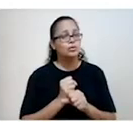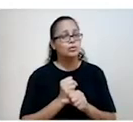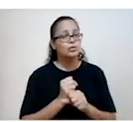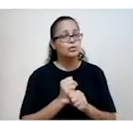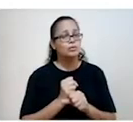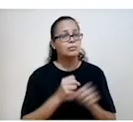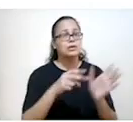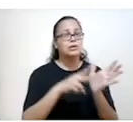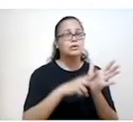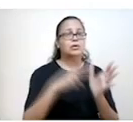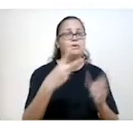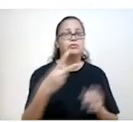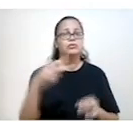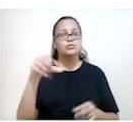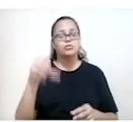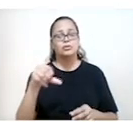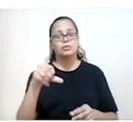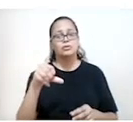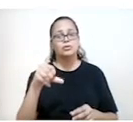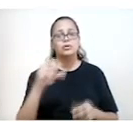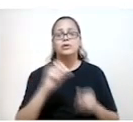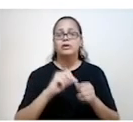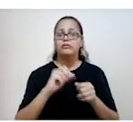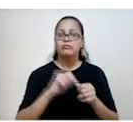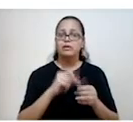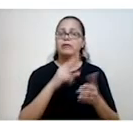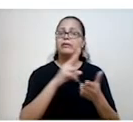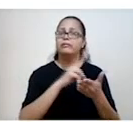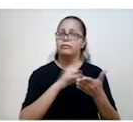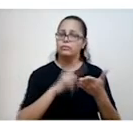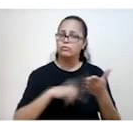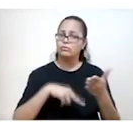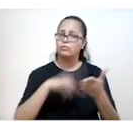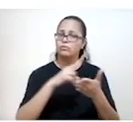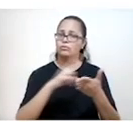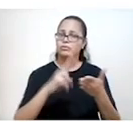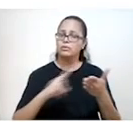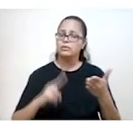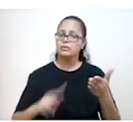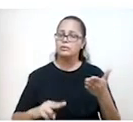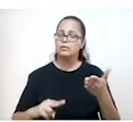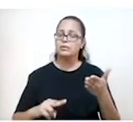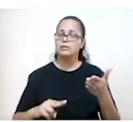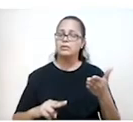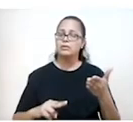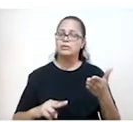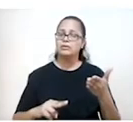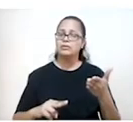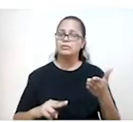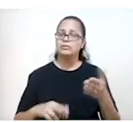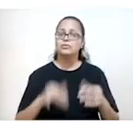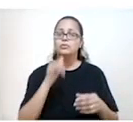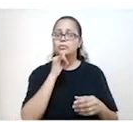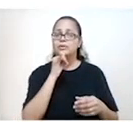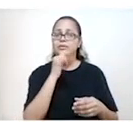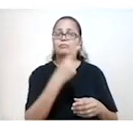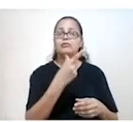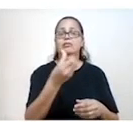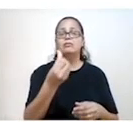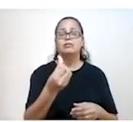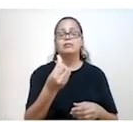29, então o aluno desenha. Não desenha as bolinhas, mas faz lá. Escreve